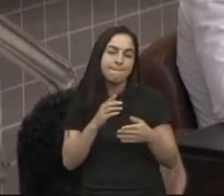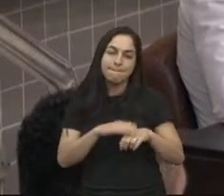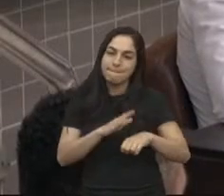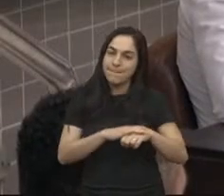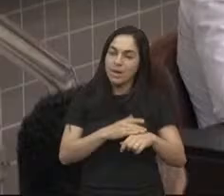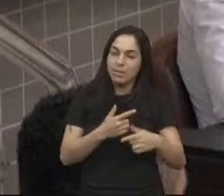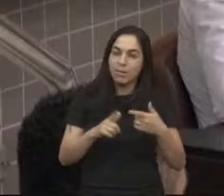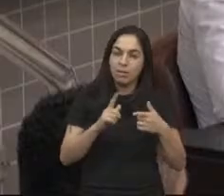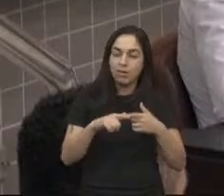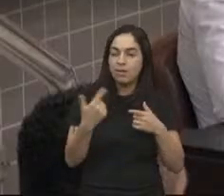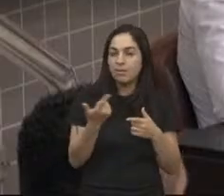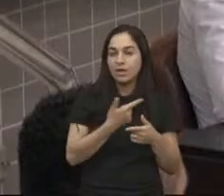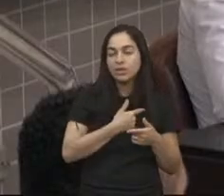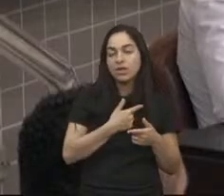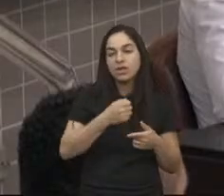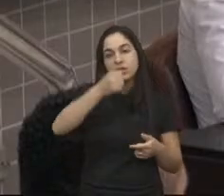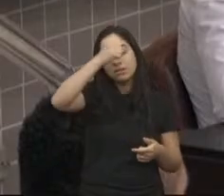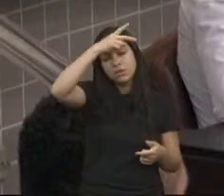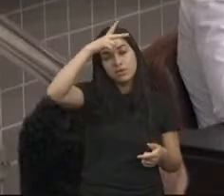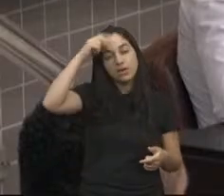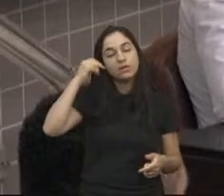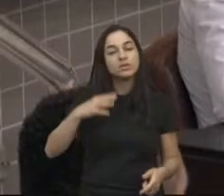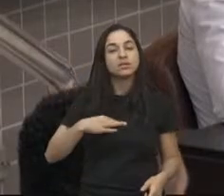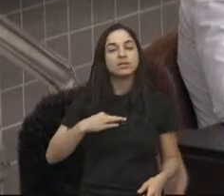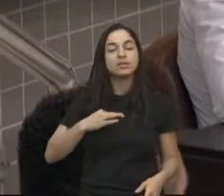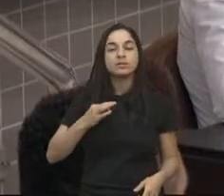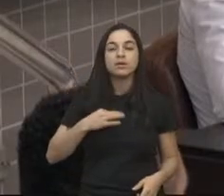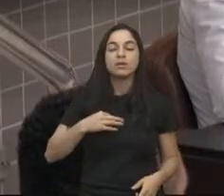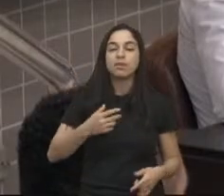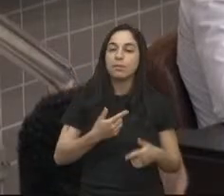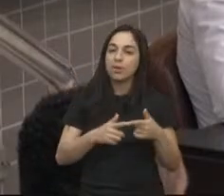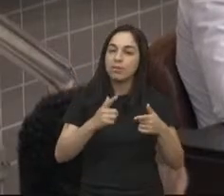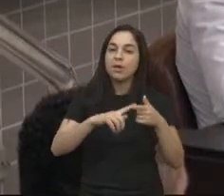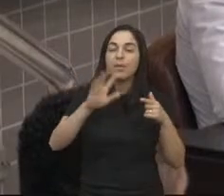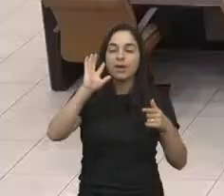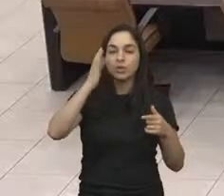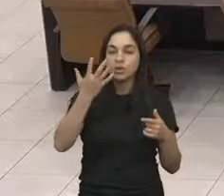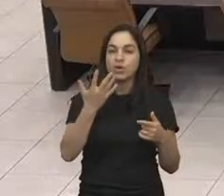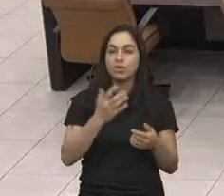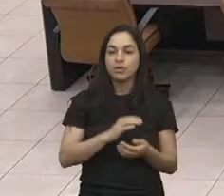disposição como prefeitura para ouvi-los e procurar caminhos para resolver a situação.